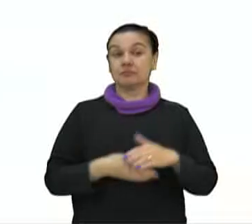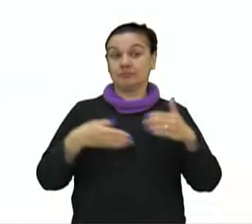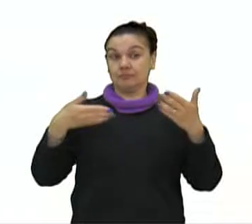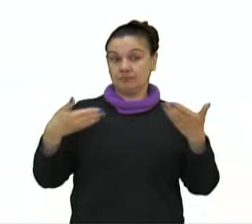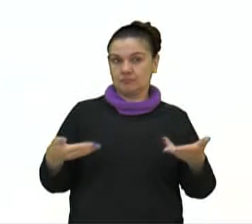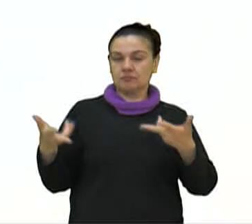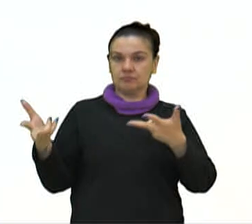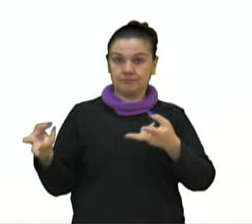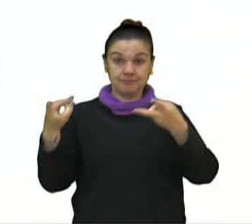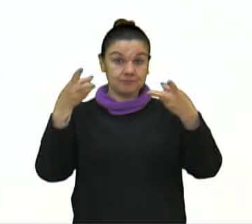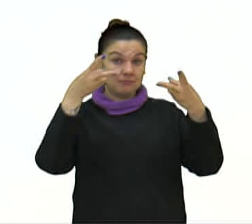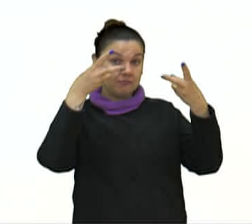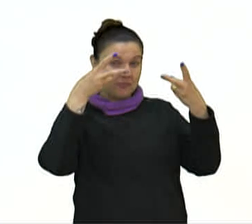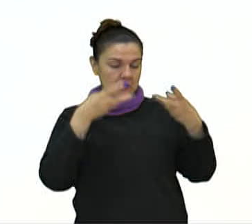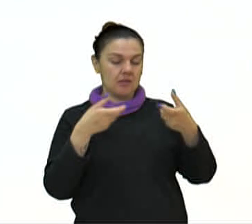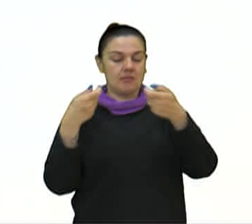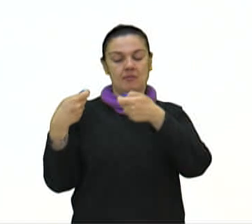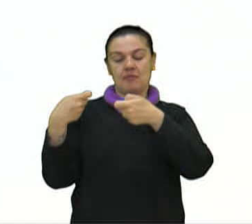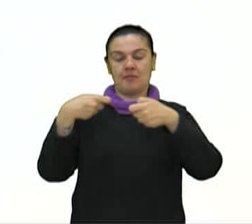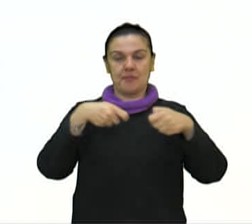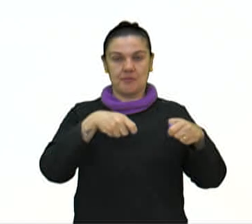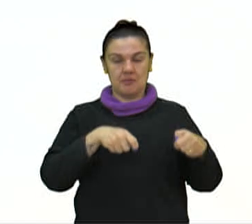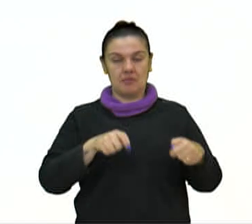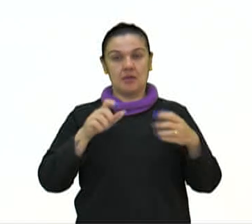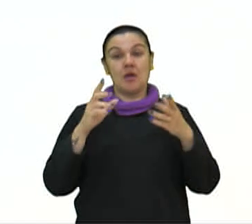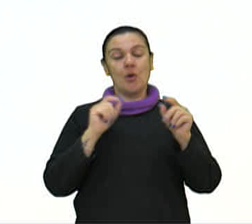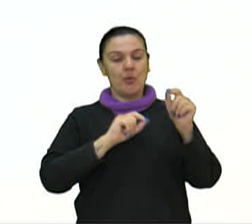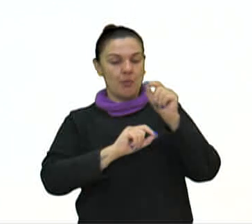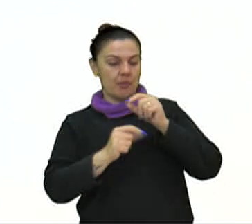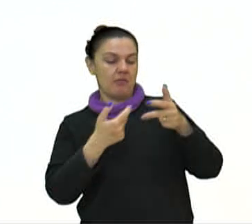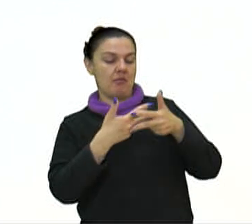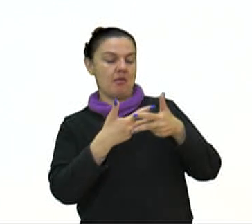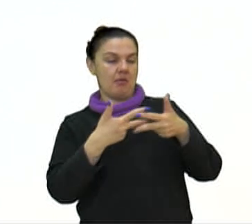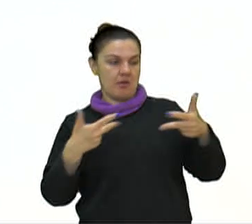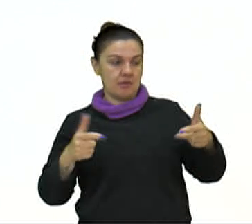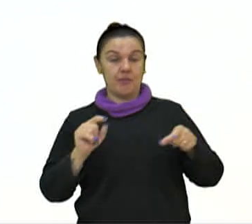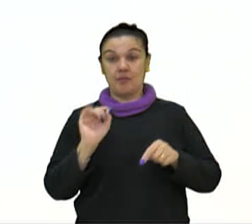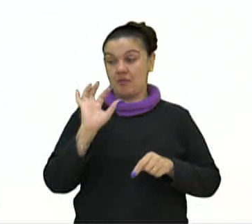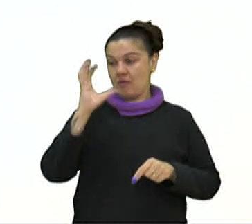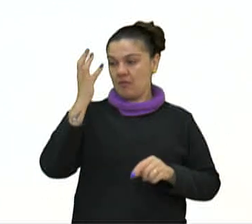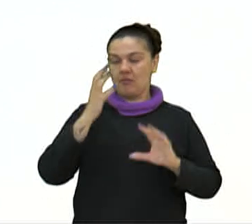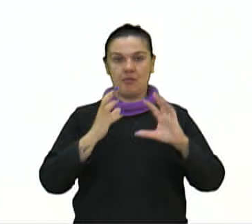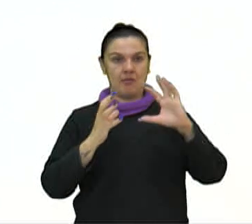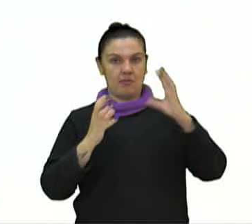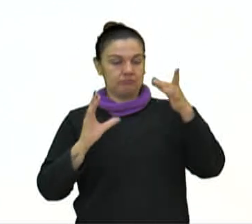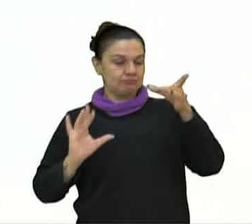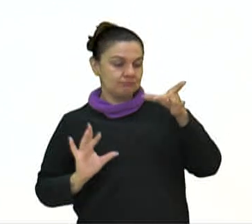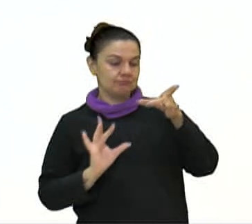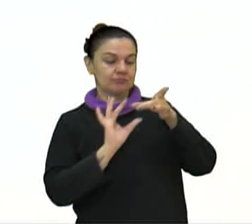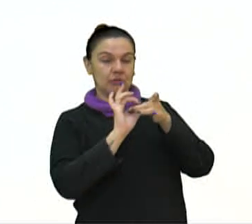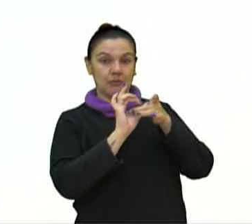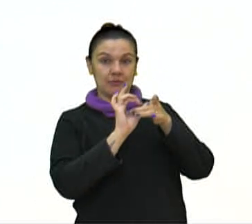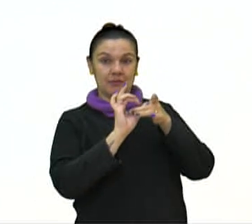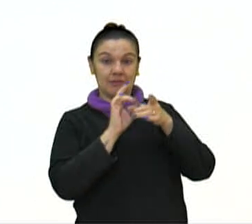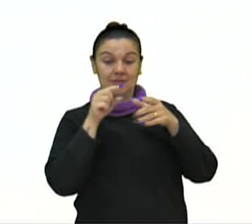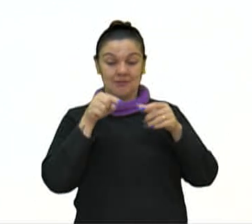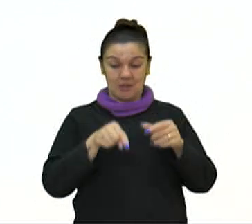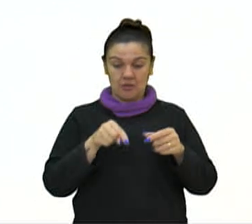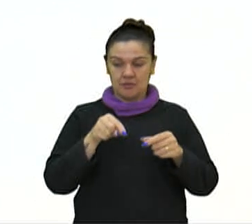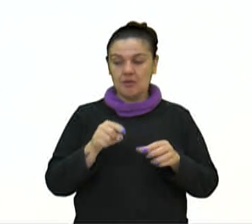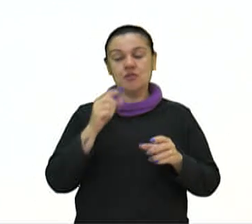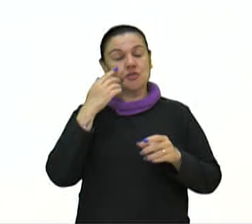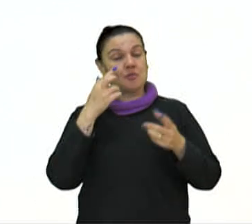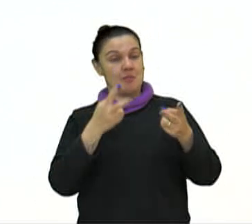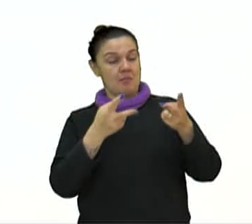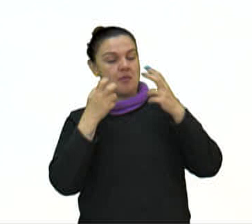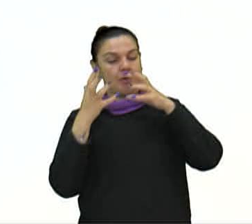Quando percebemos a necessidade segundo a qual as coisas e os acontecimentos estão conectados uns aos outros, então